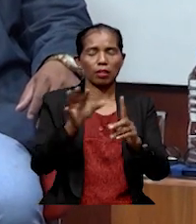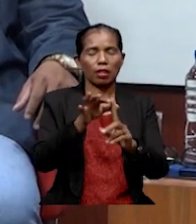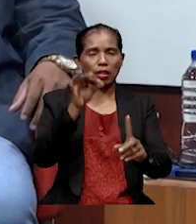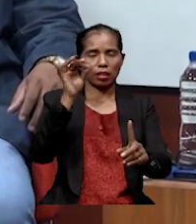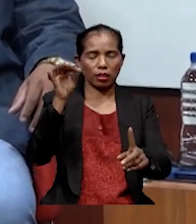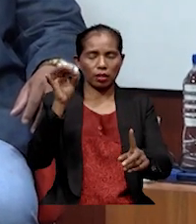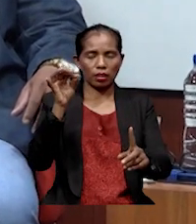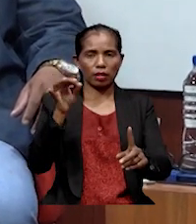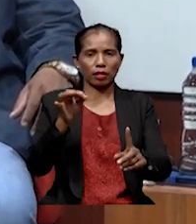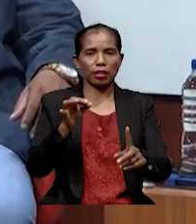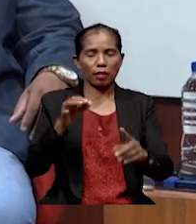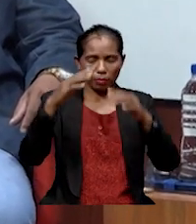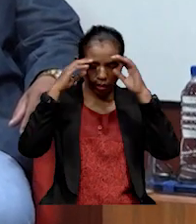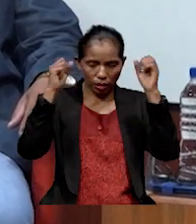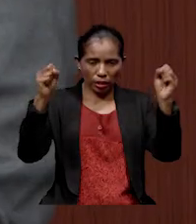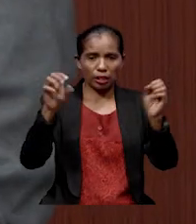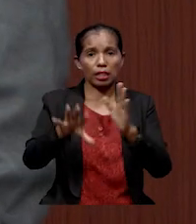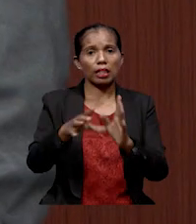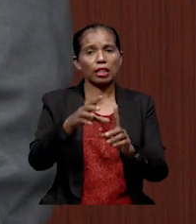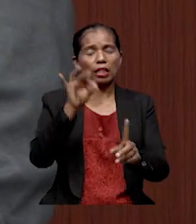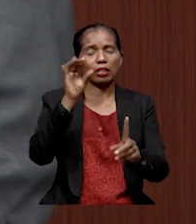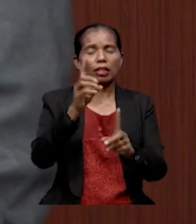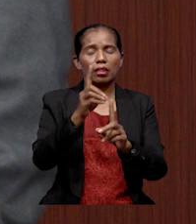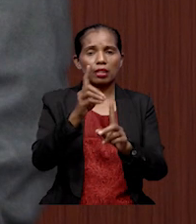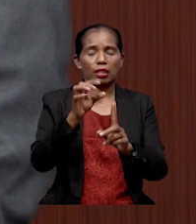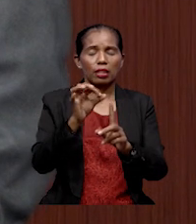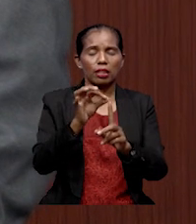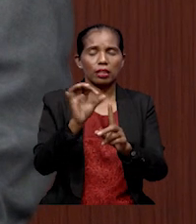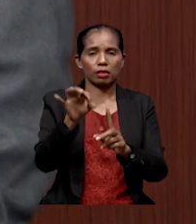República decreta ona katak eleição presidencial se halau ia